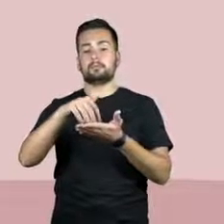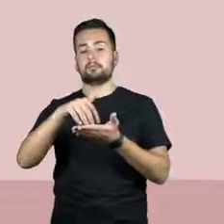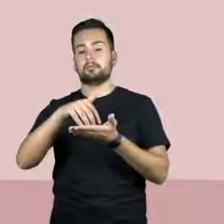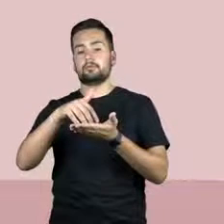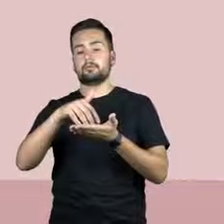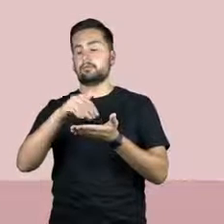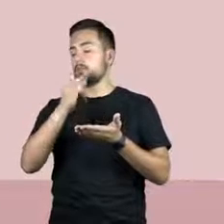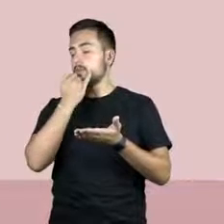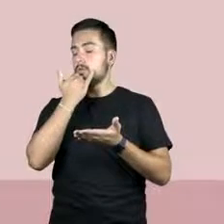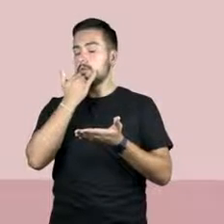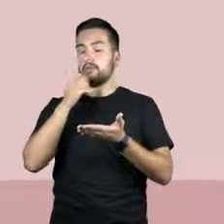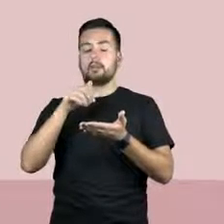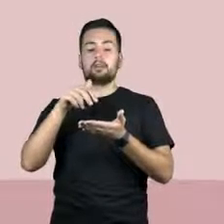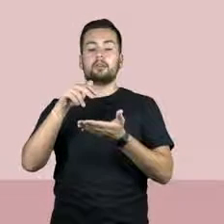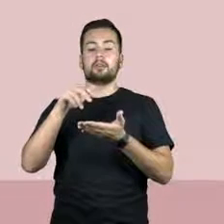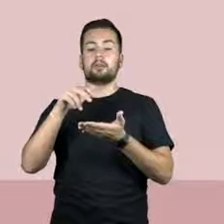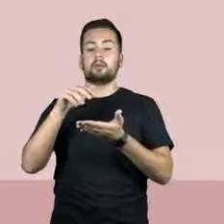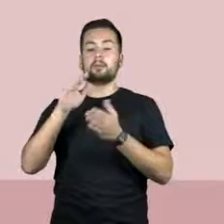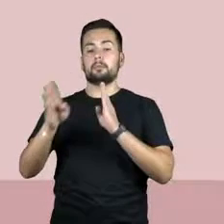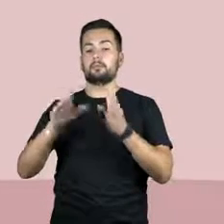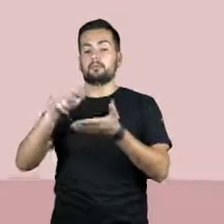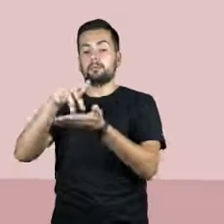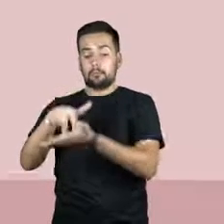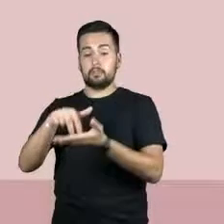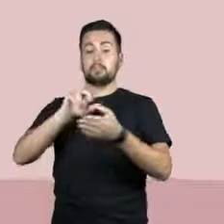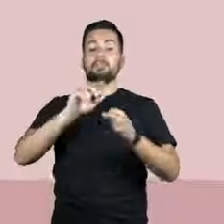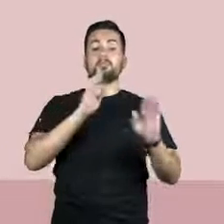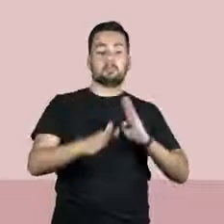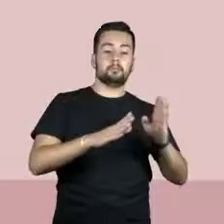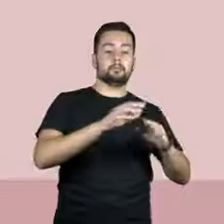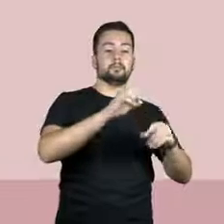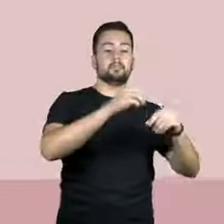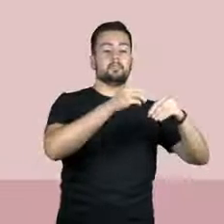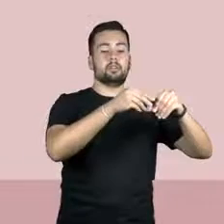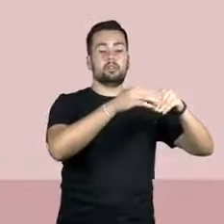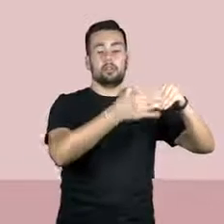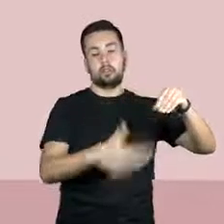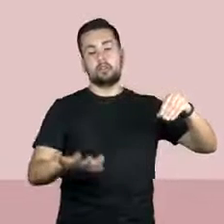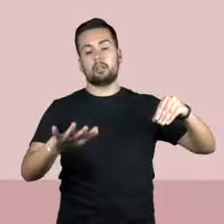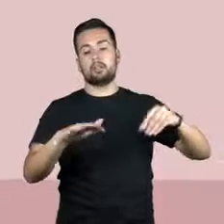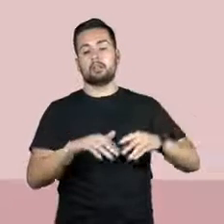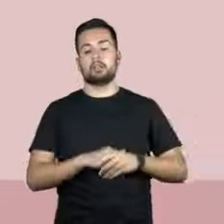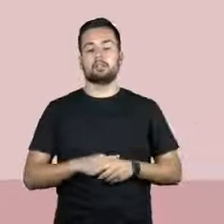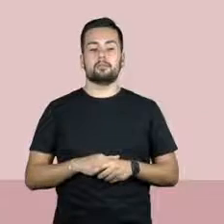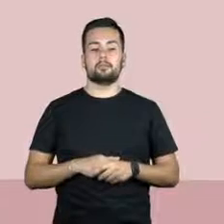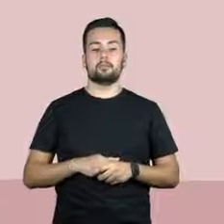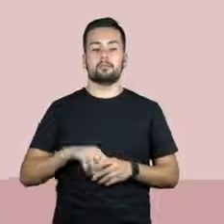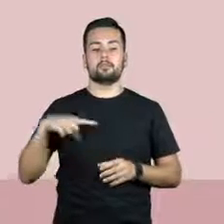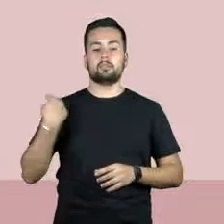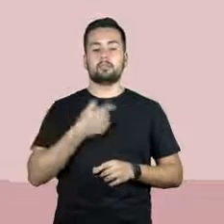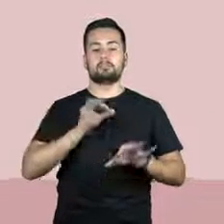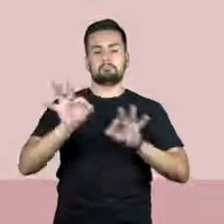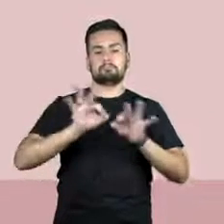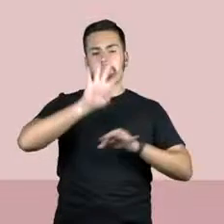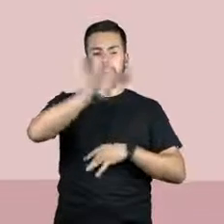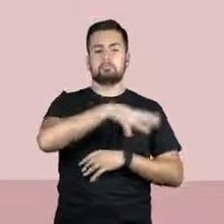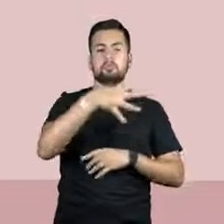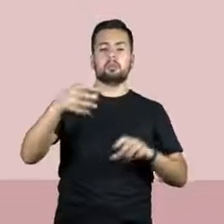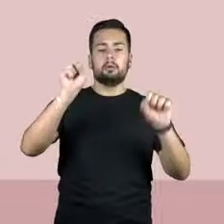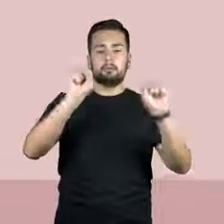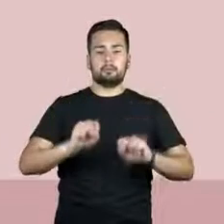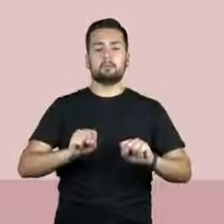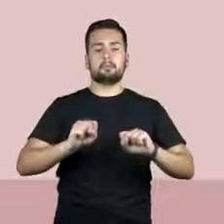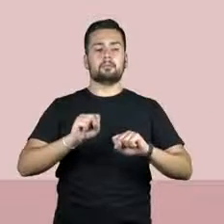e os momentos que tendem a resistir. Tá? Fazendo essa tabela aqui, né, que a gente pode organizar num Excel, a gente pode fazer